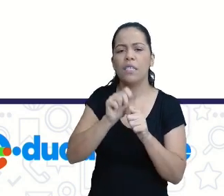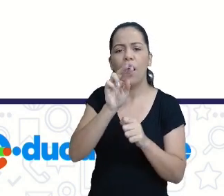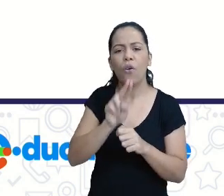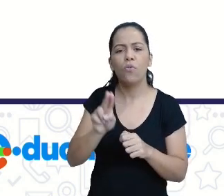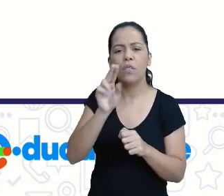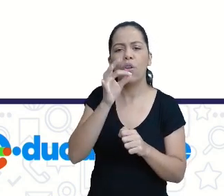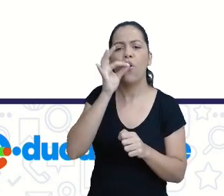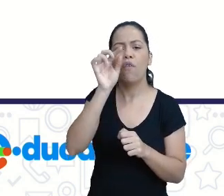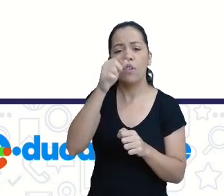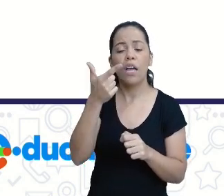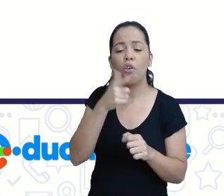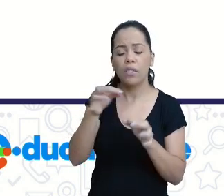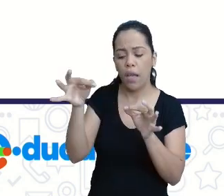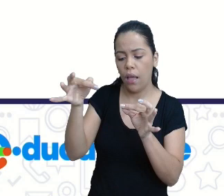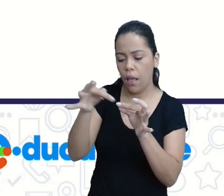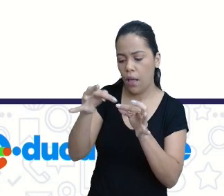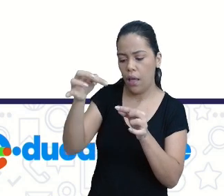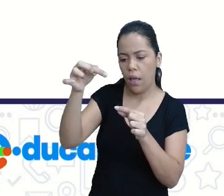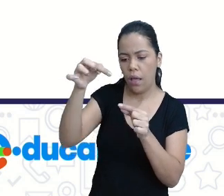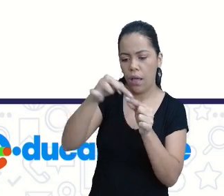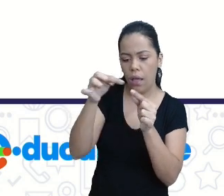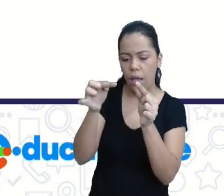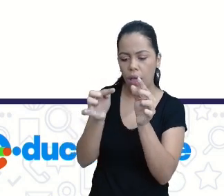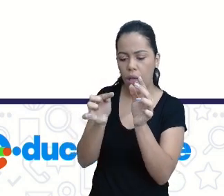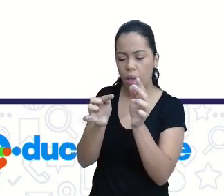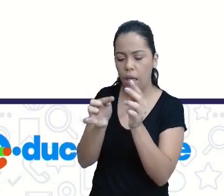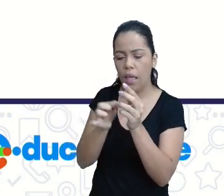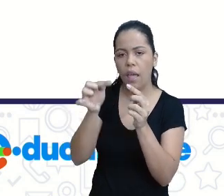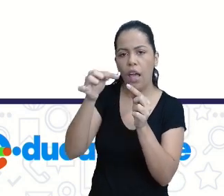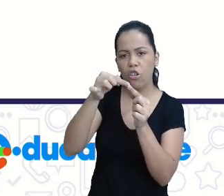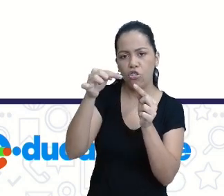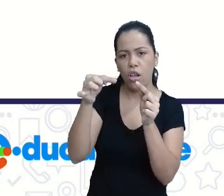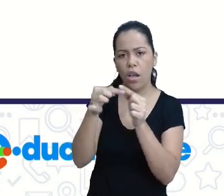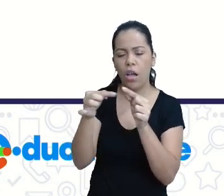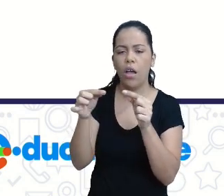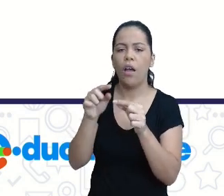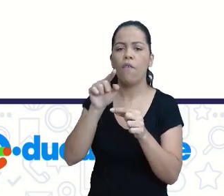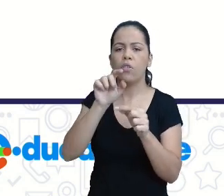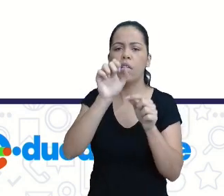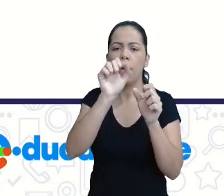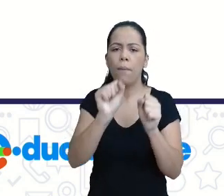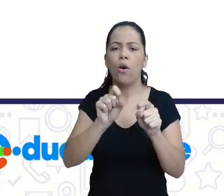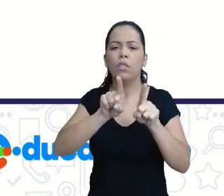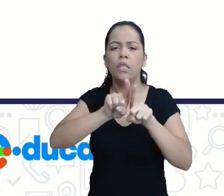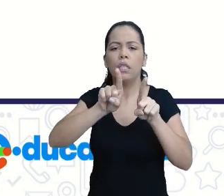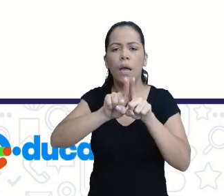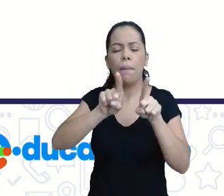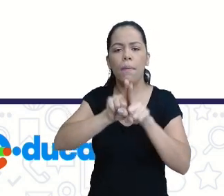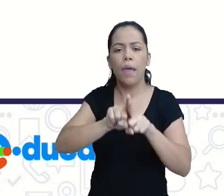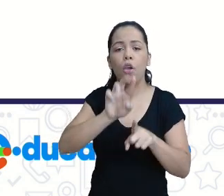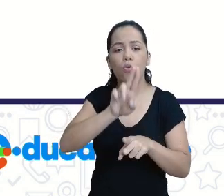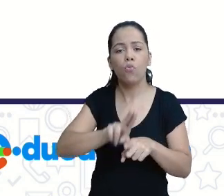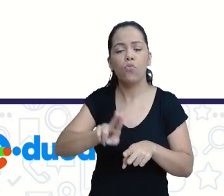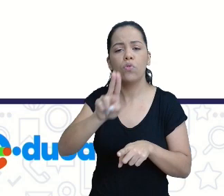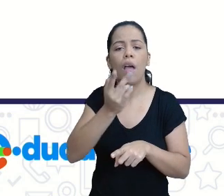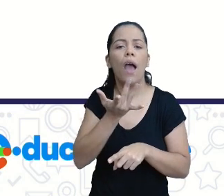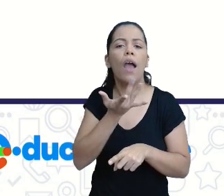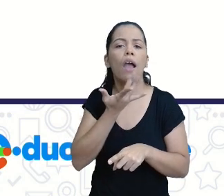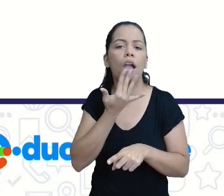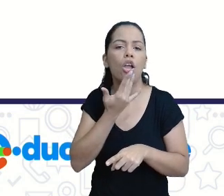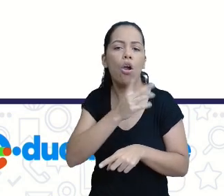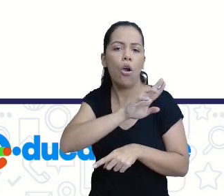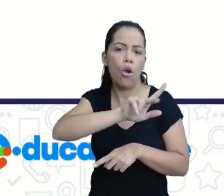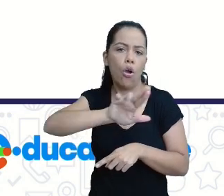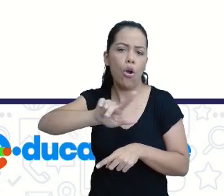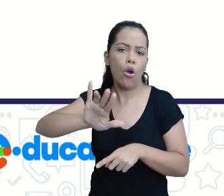uma ponta na outra e você pode formar. E você pode também ter a ideia de cores. Cada elemento ali do triângulo retângulo